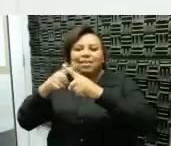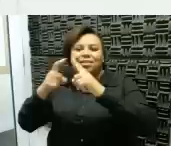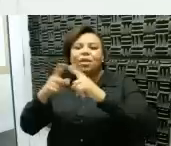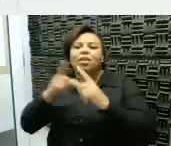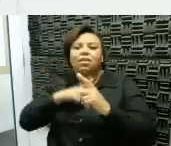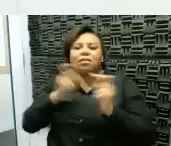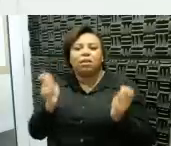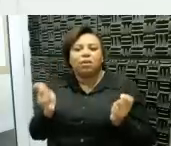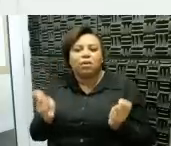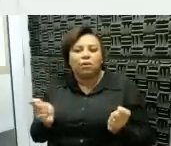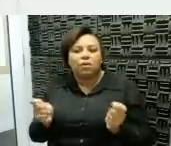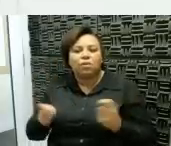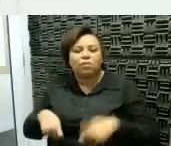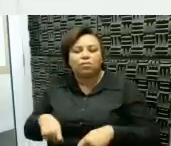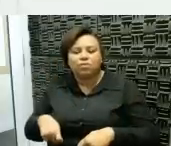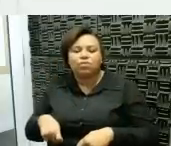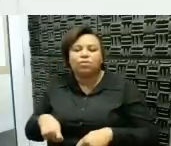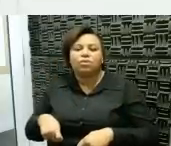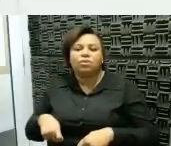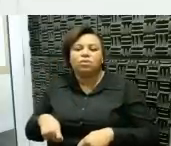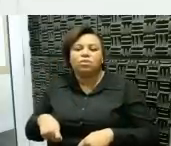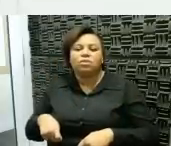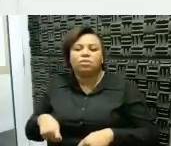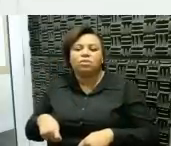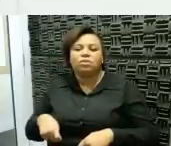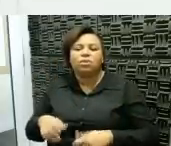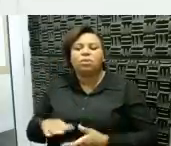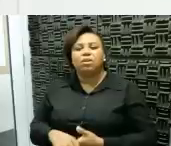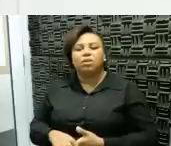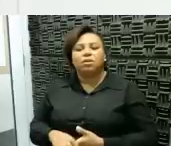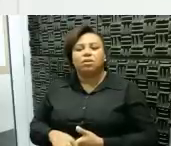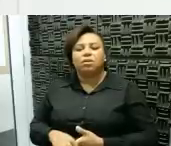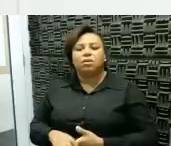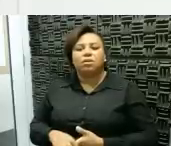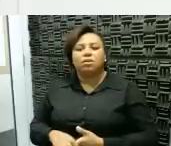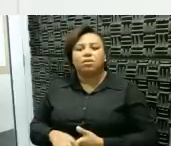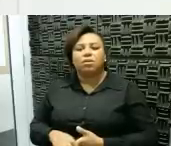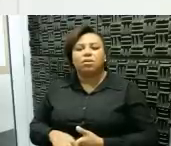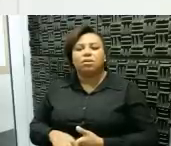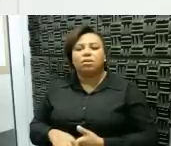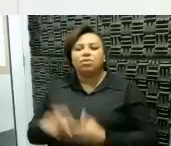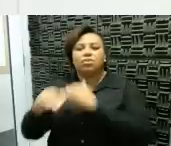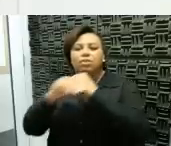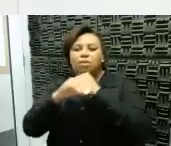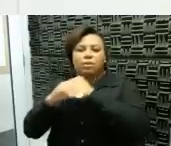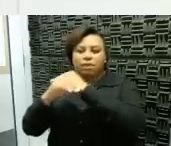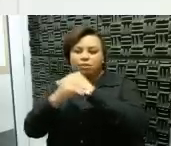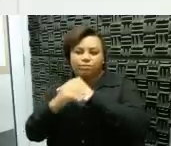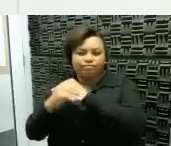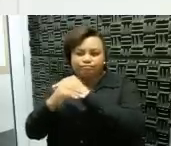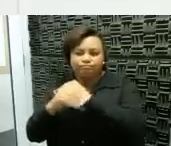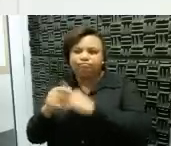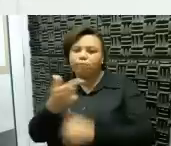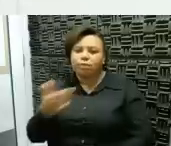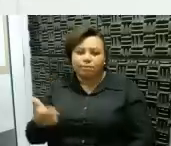condições Opa meu é tá horrível de igualdade Ah mas e o que que tem a ver isso